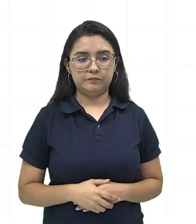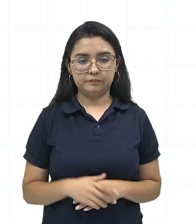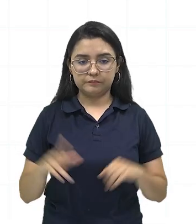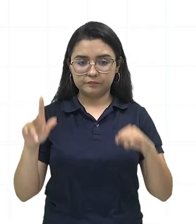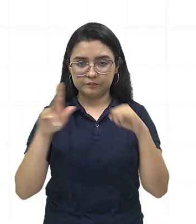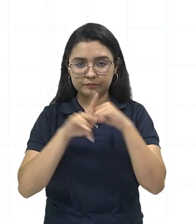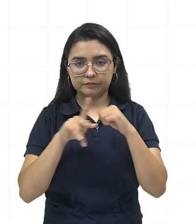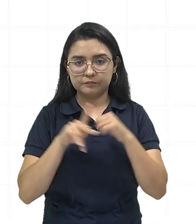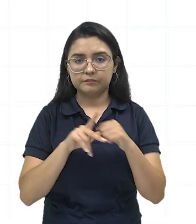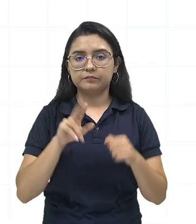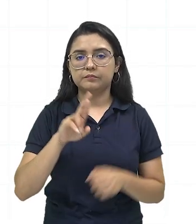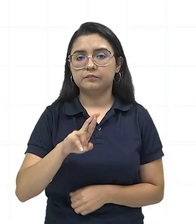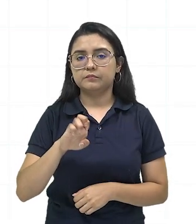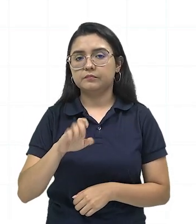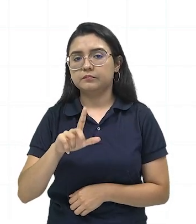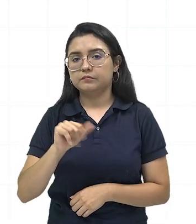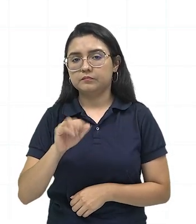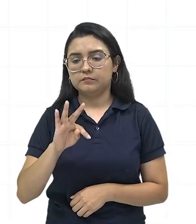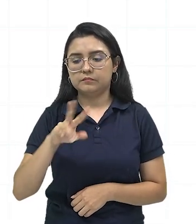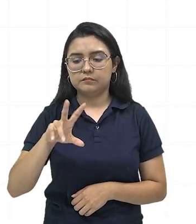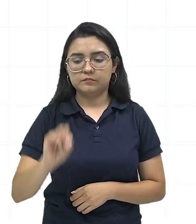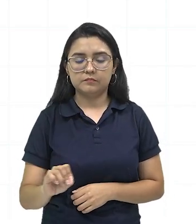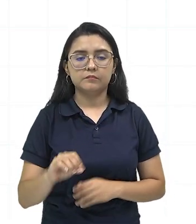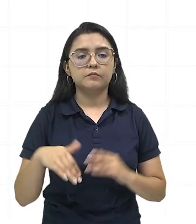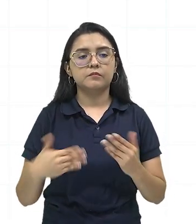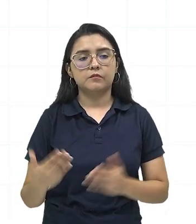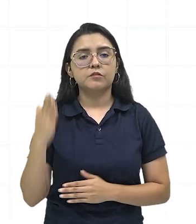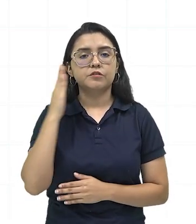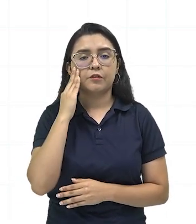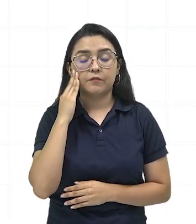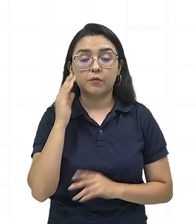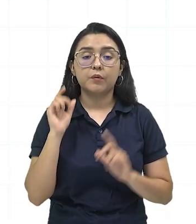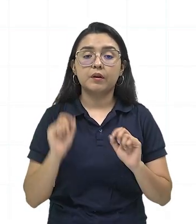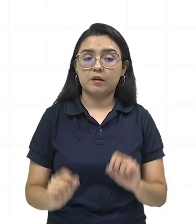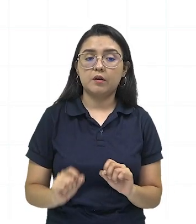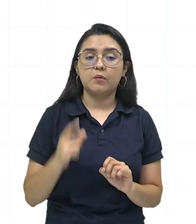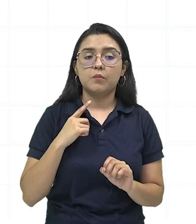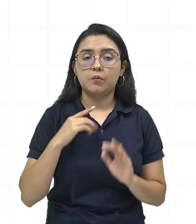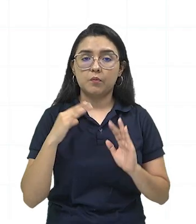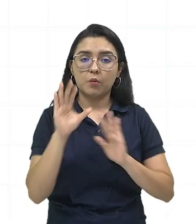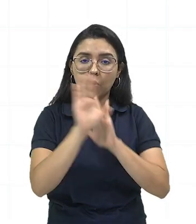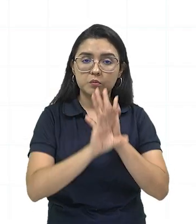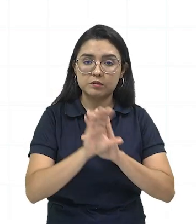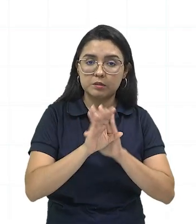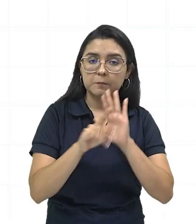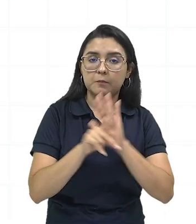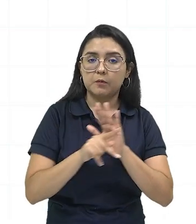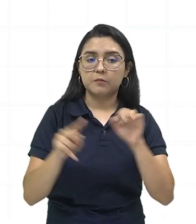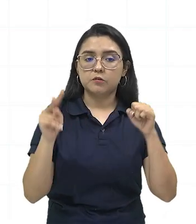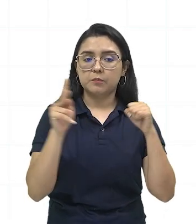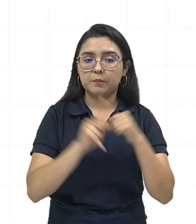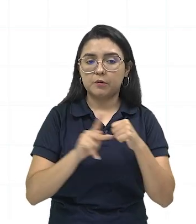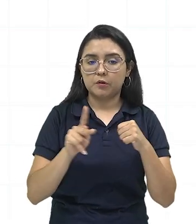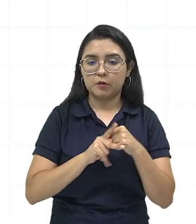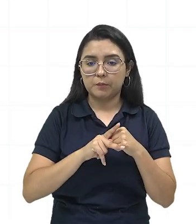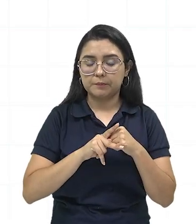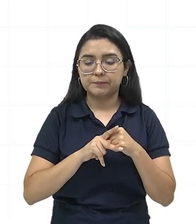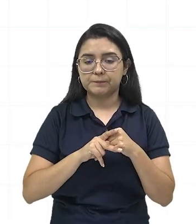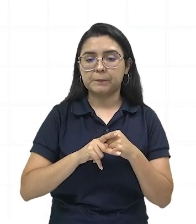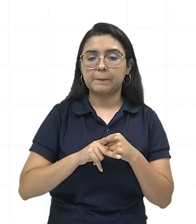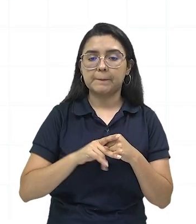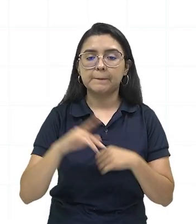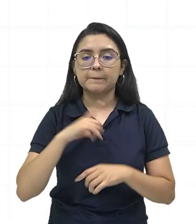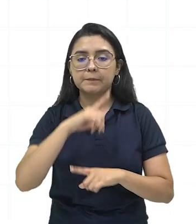Pronomes relativos. A gente já viu o conceito do pronome em si. O pronome, ele tem